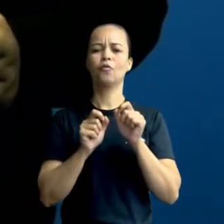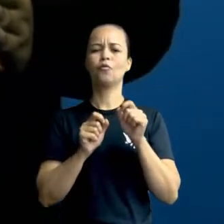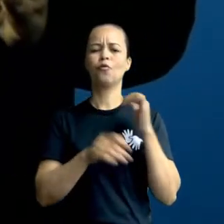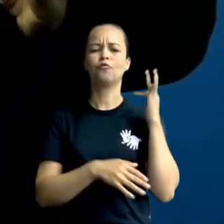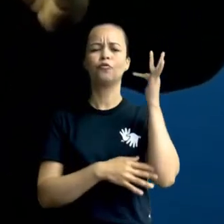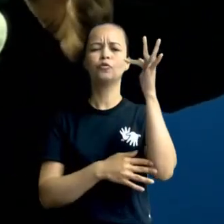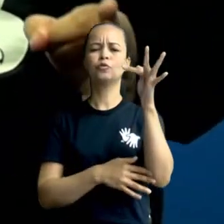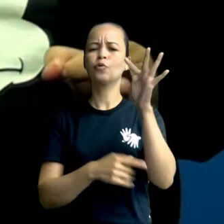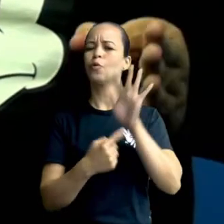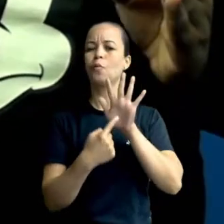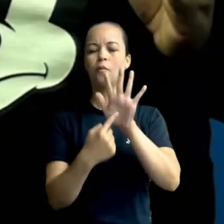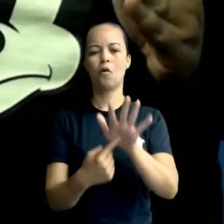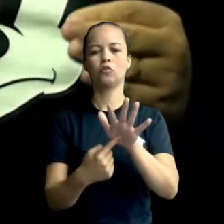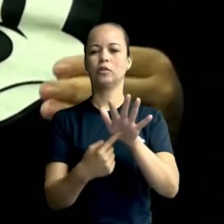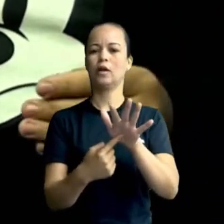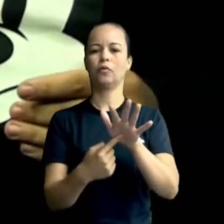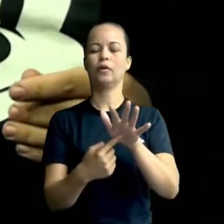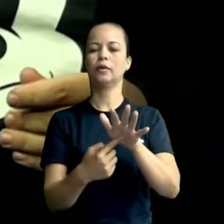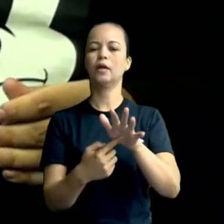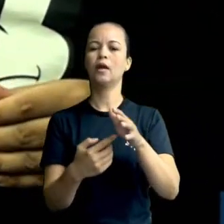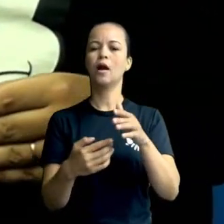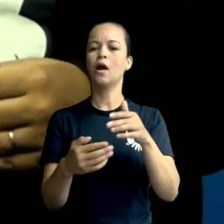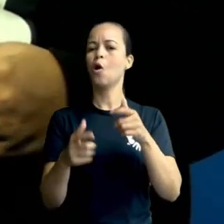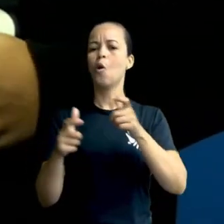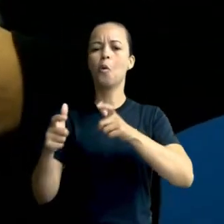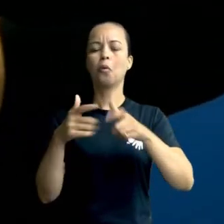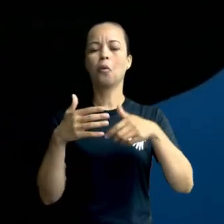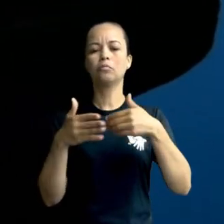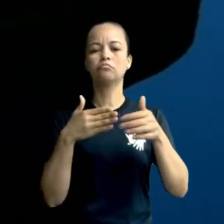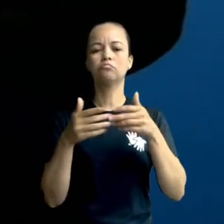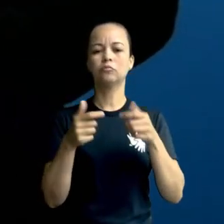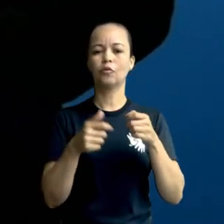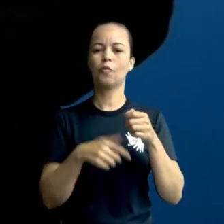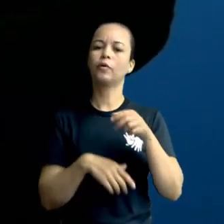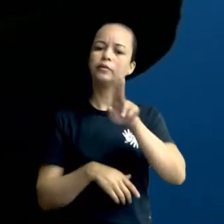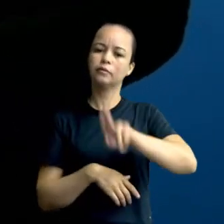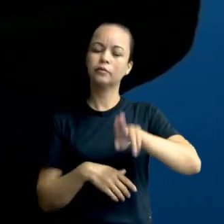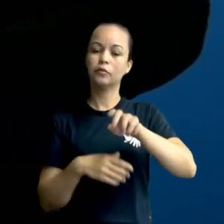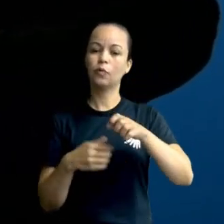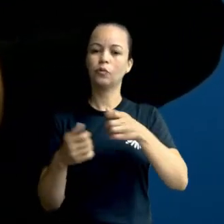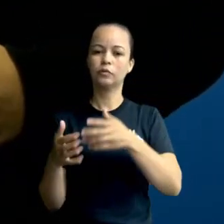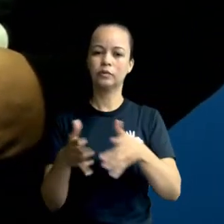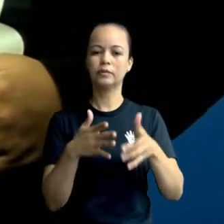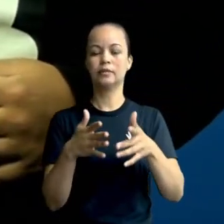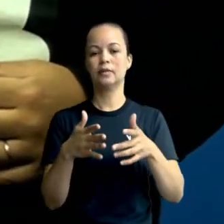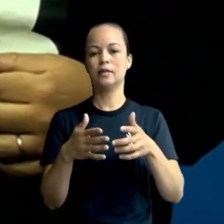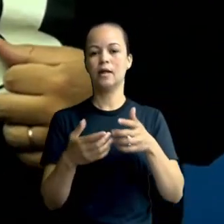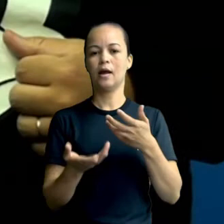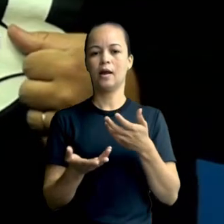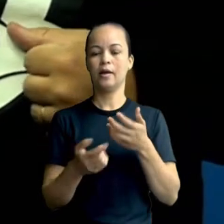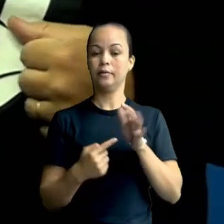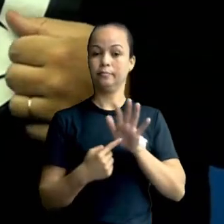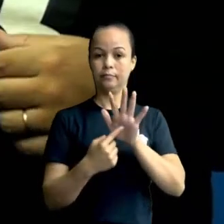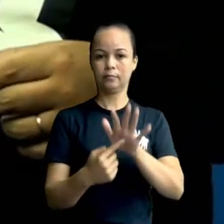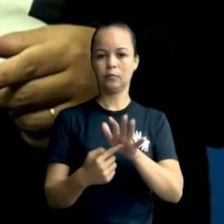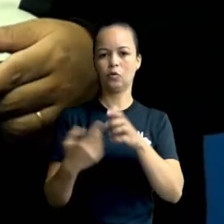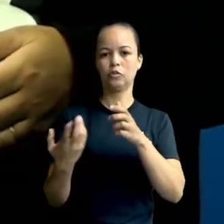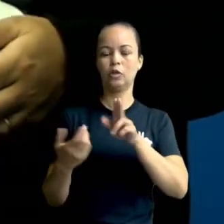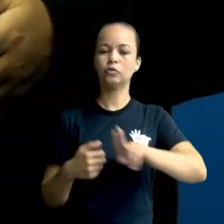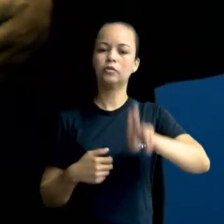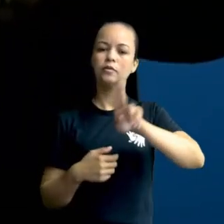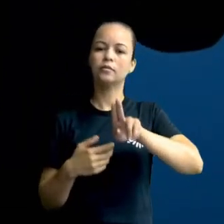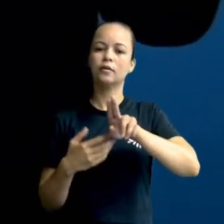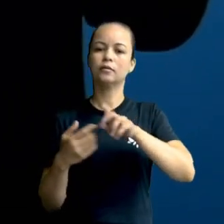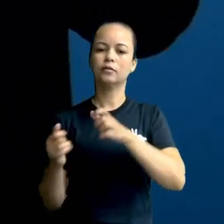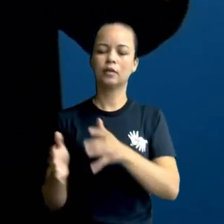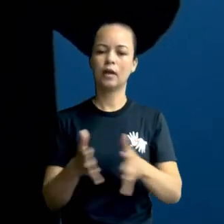futuro indica algo que se realizará no modo indicativo. Ele é utilizado em situações que